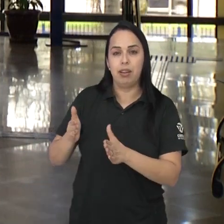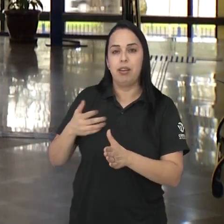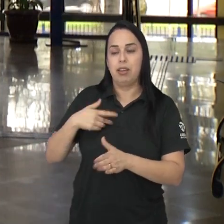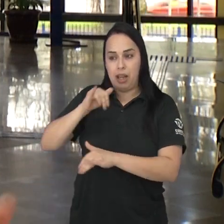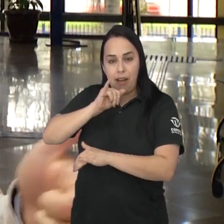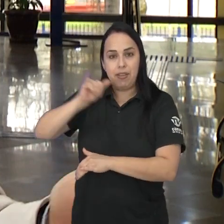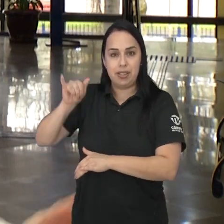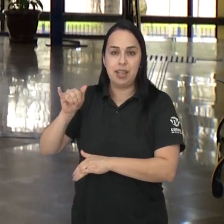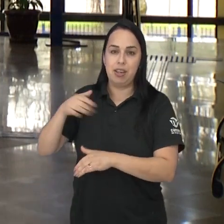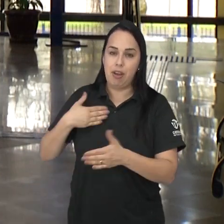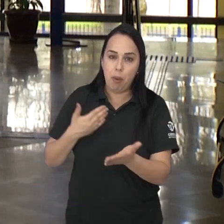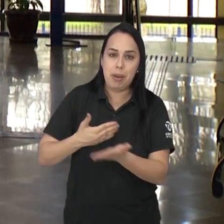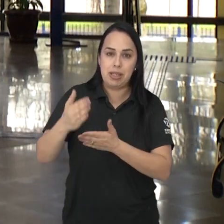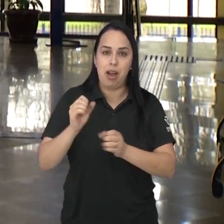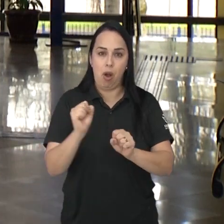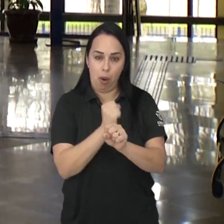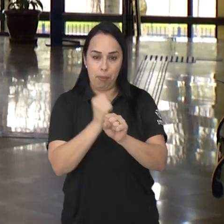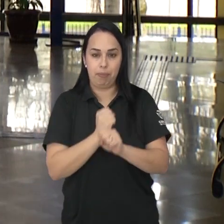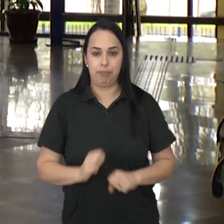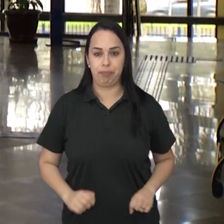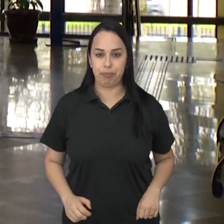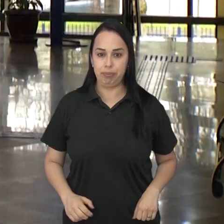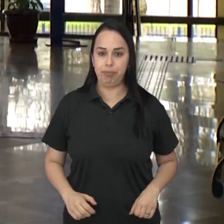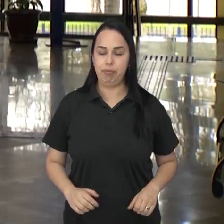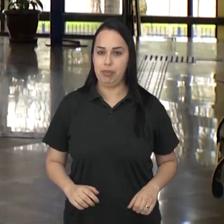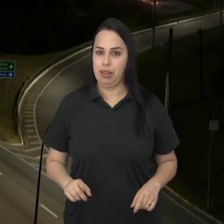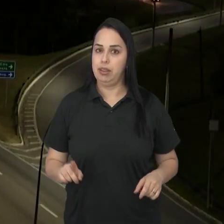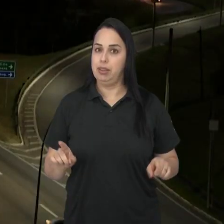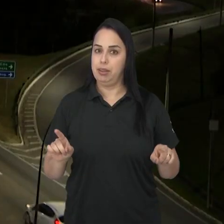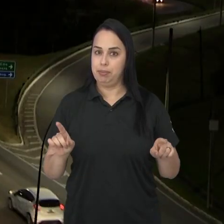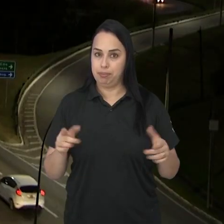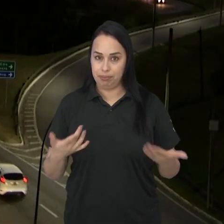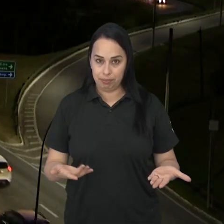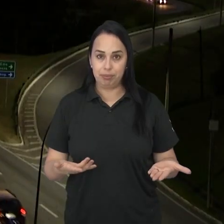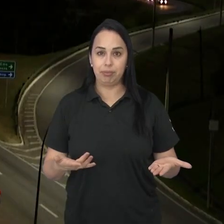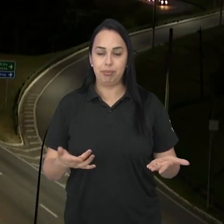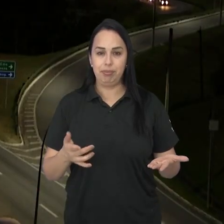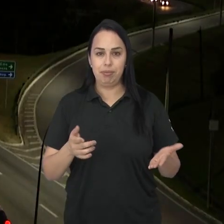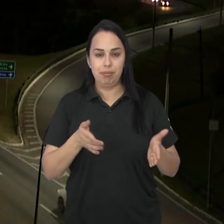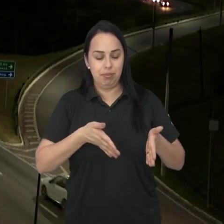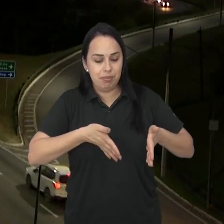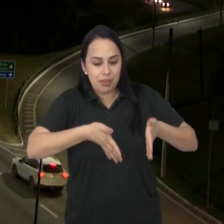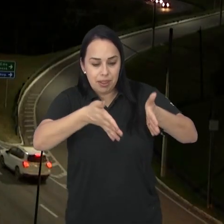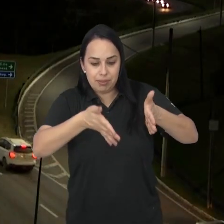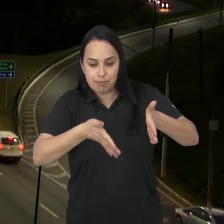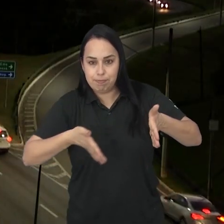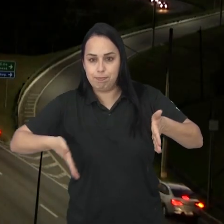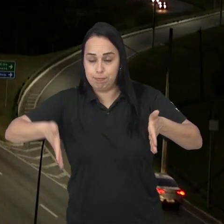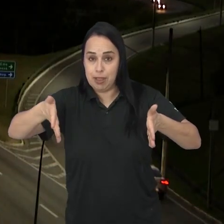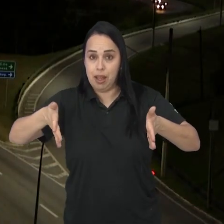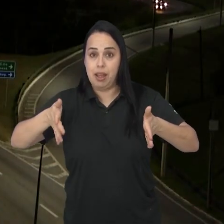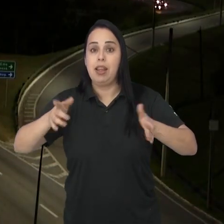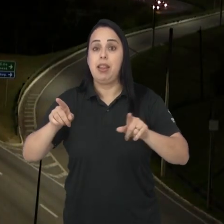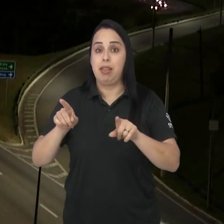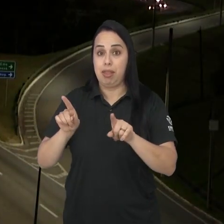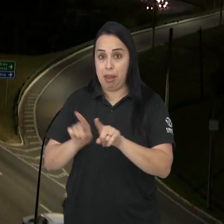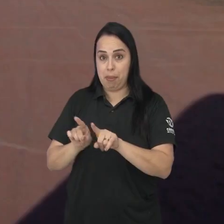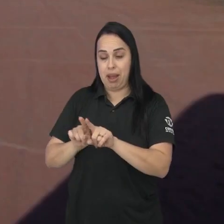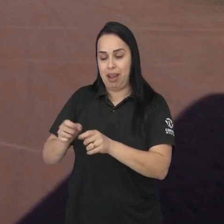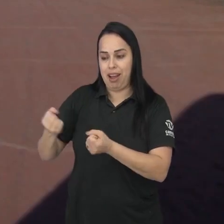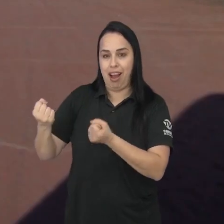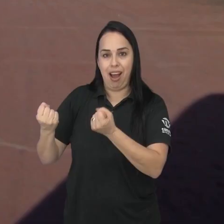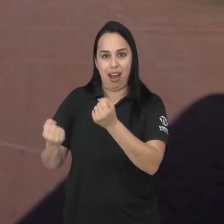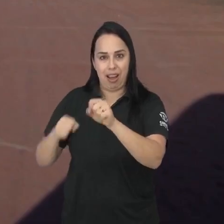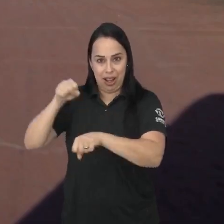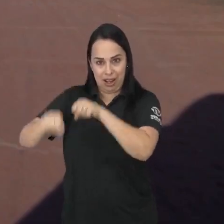Câmara Municipal, será implantada nessa nova obra aí do anel viário. E no pacote de obras também está prevista a ampliação do